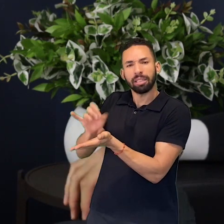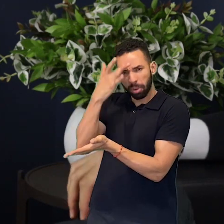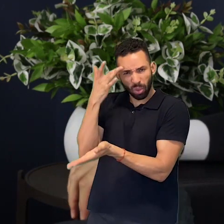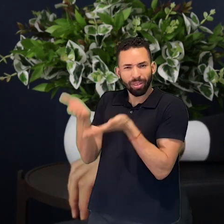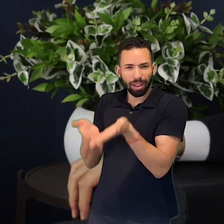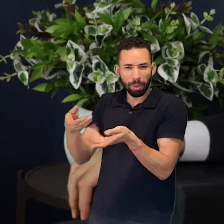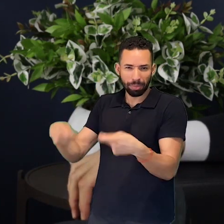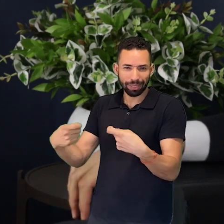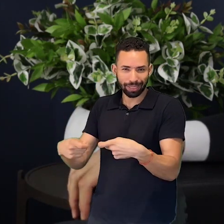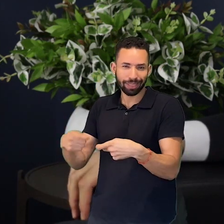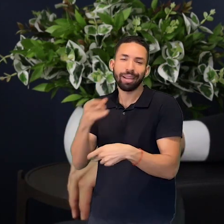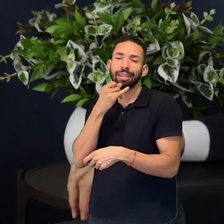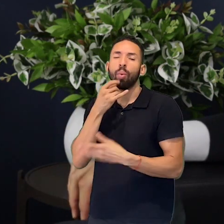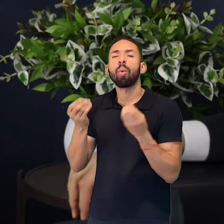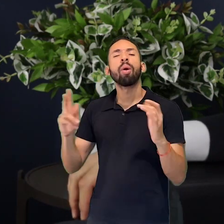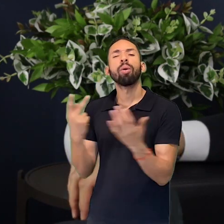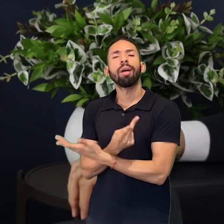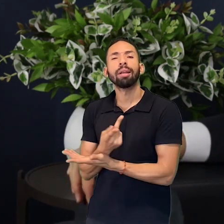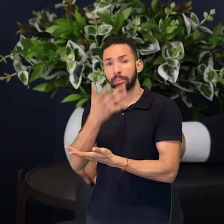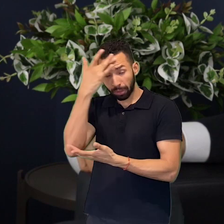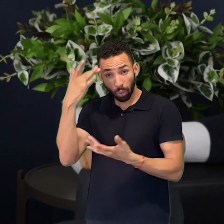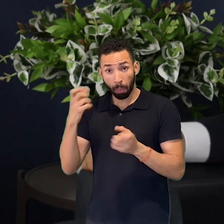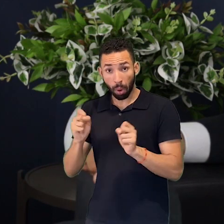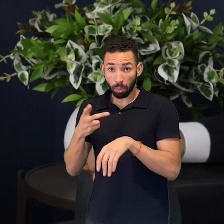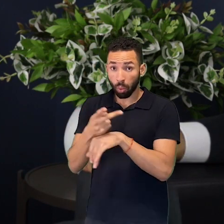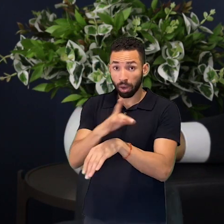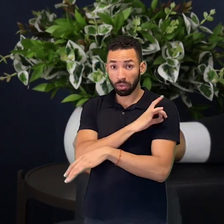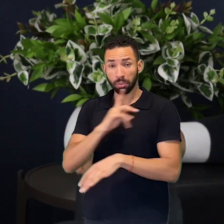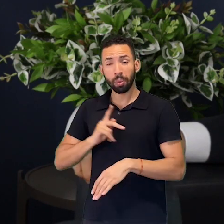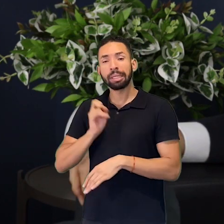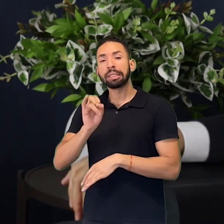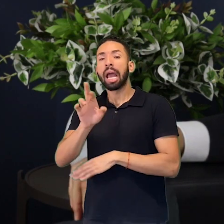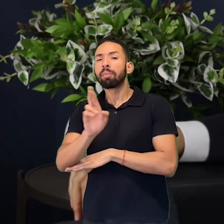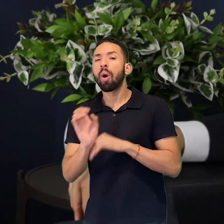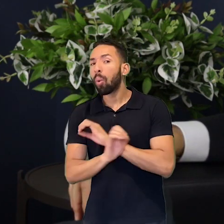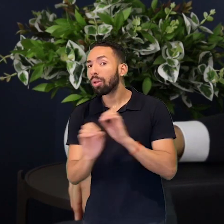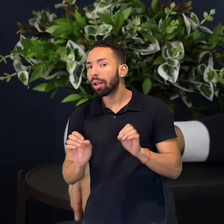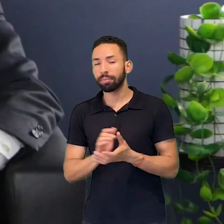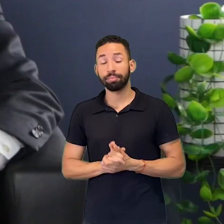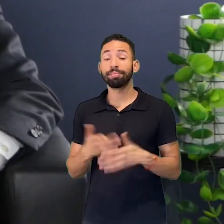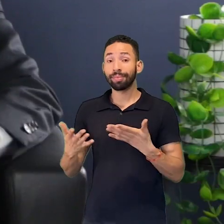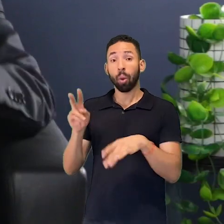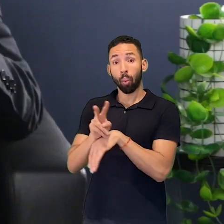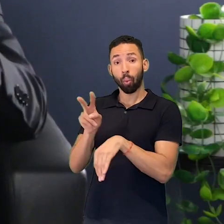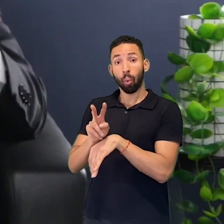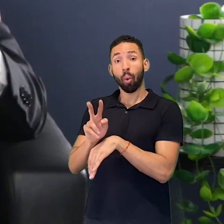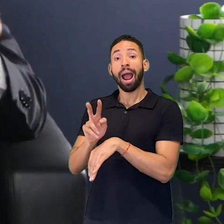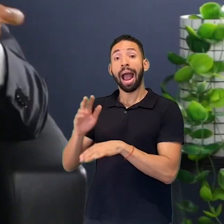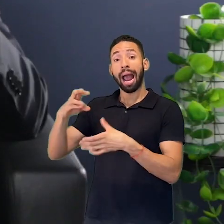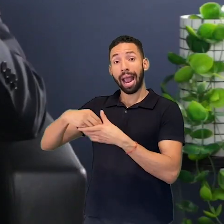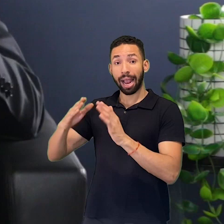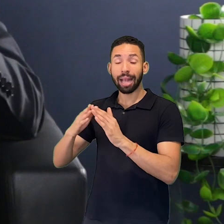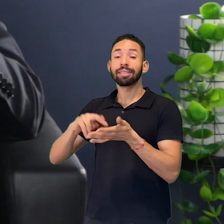que necessitam desse tratamento, né? Como que funciona isso? Eles podem procurar a Defensoria em caso de negativa? O home care é